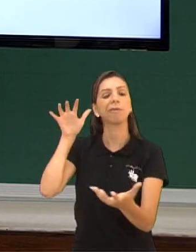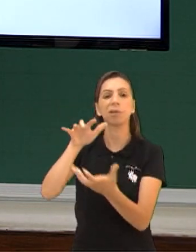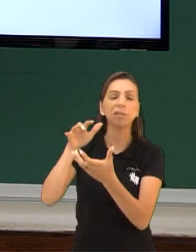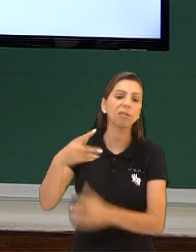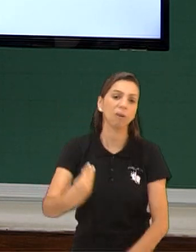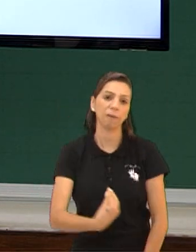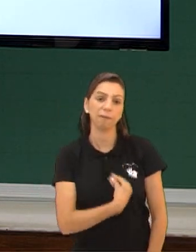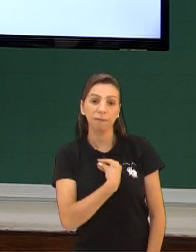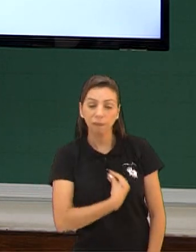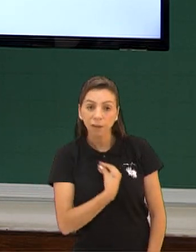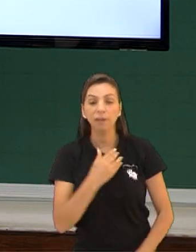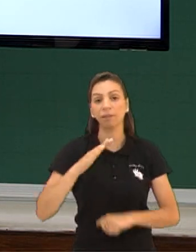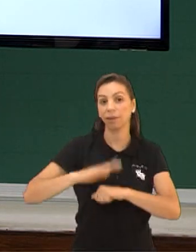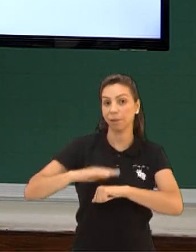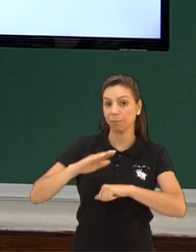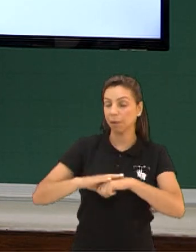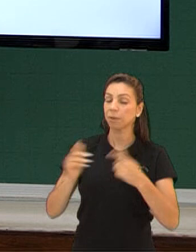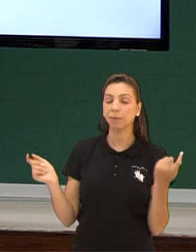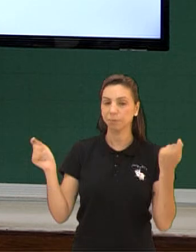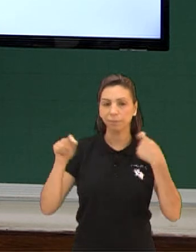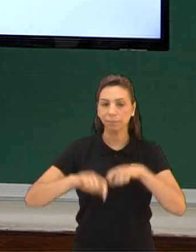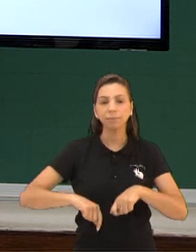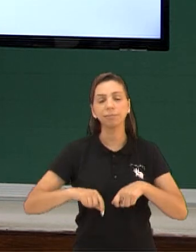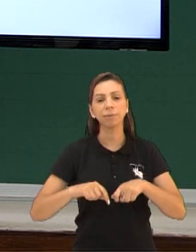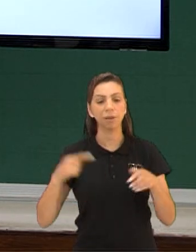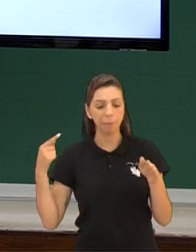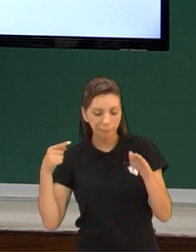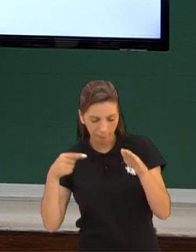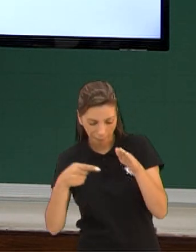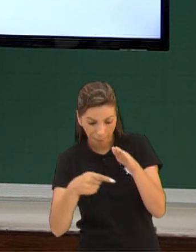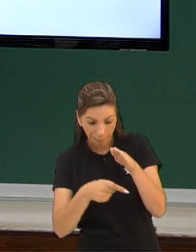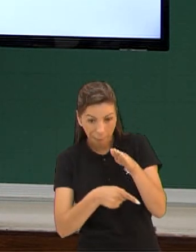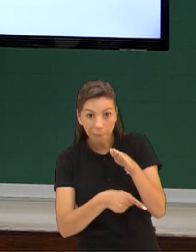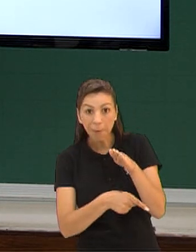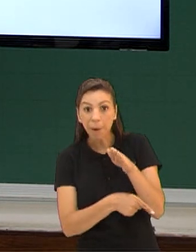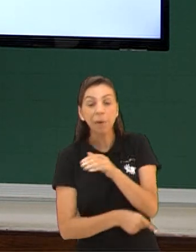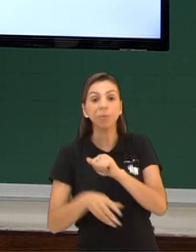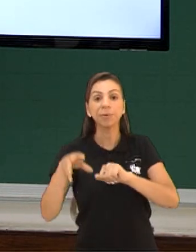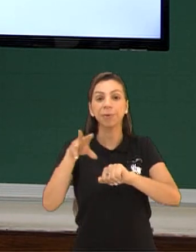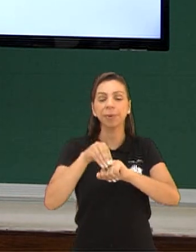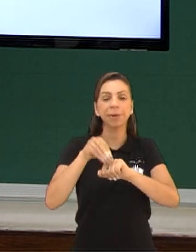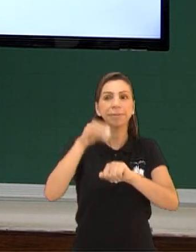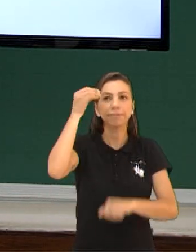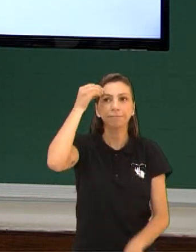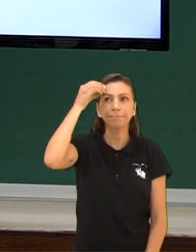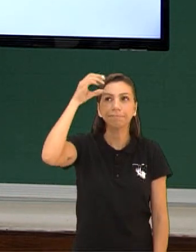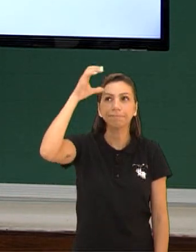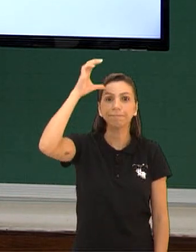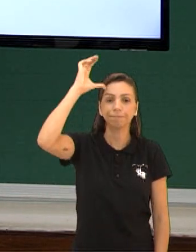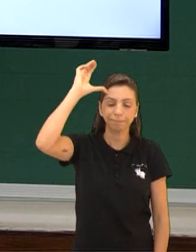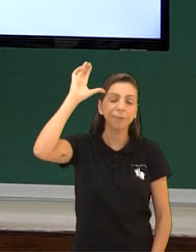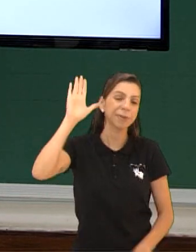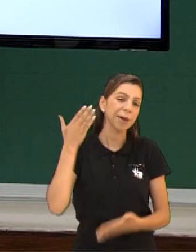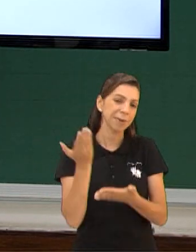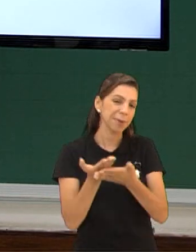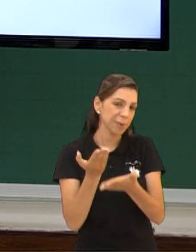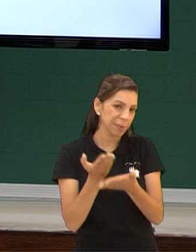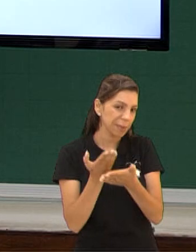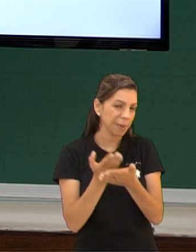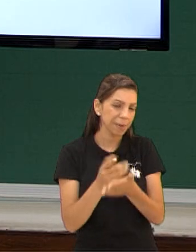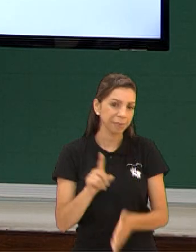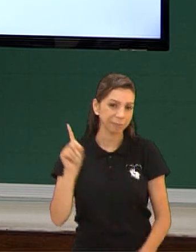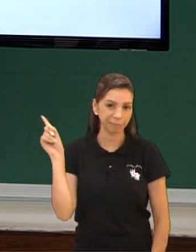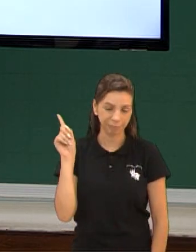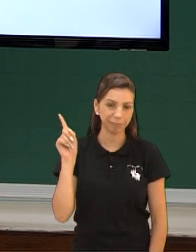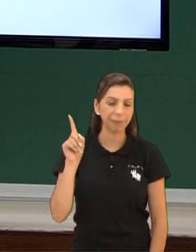vida, a vida de todos nós. E nós precisamos aprofundar esses conhecimentos que já vimos aqui e acolá, já vimos alguma coisa do